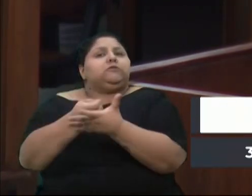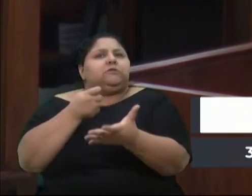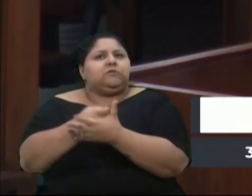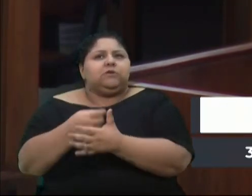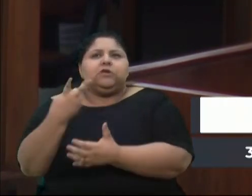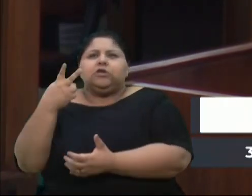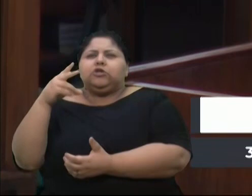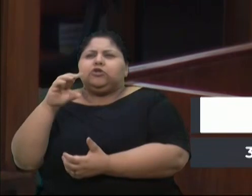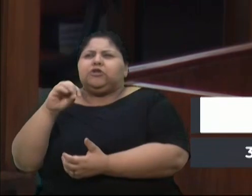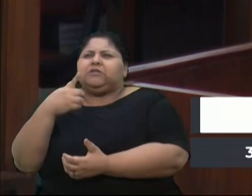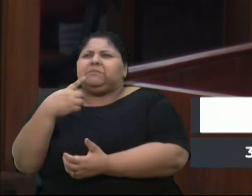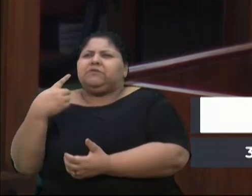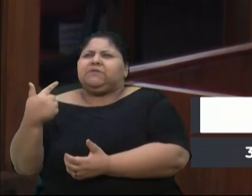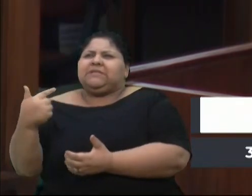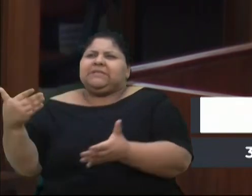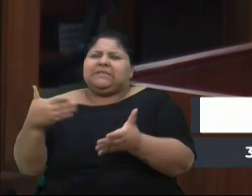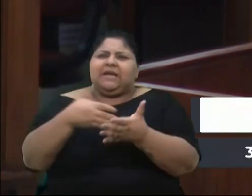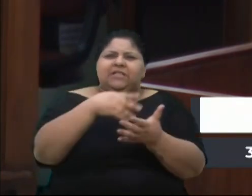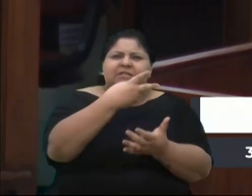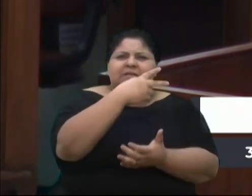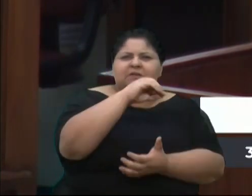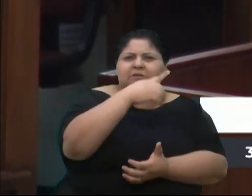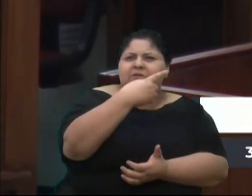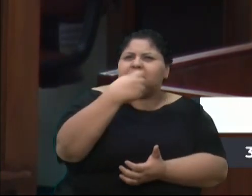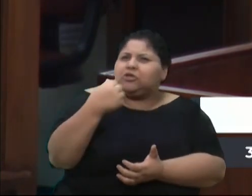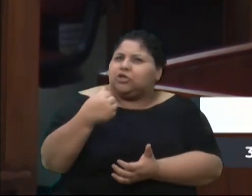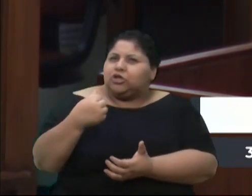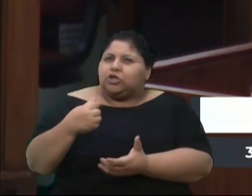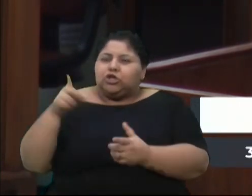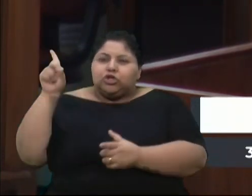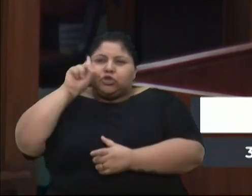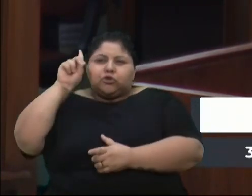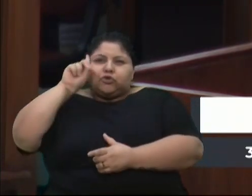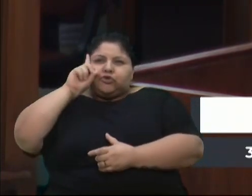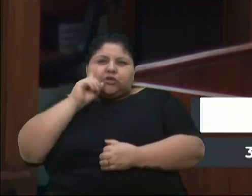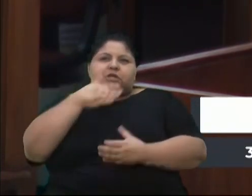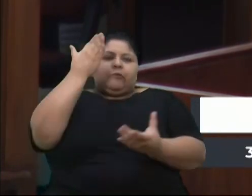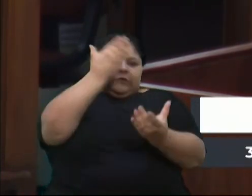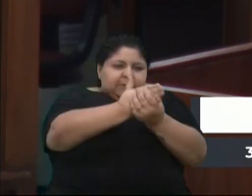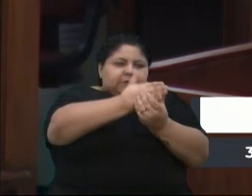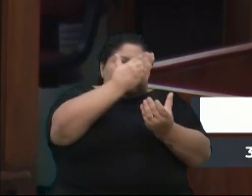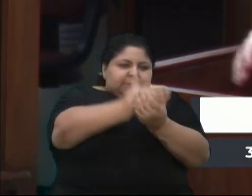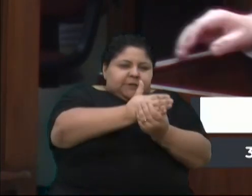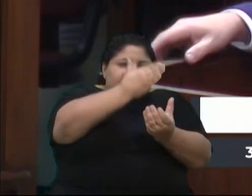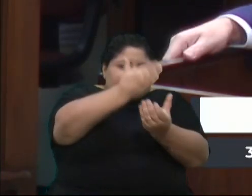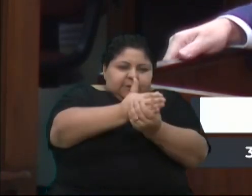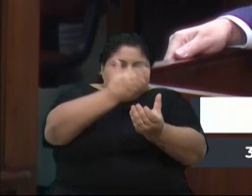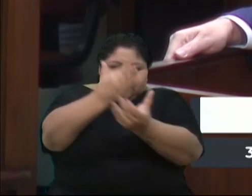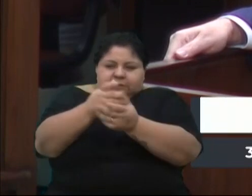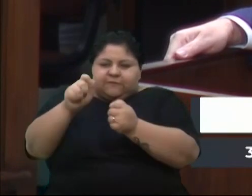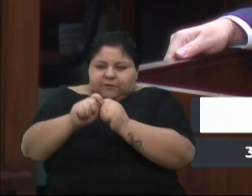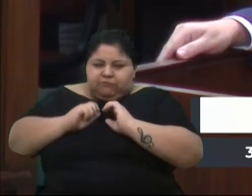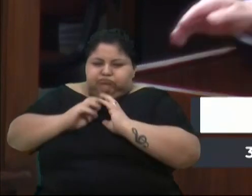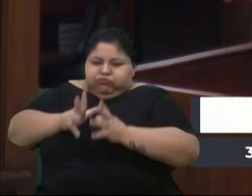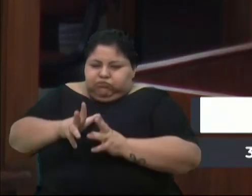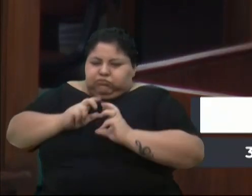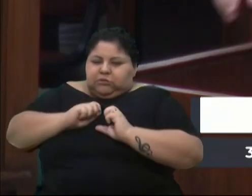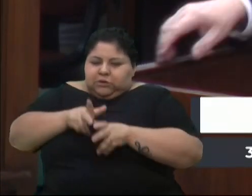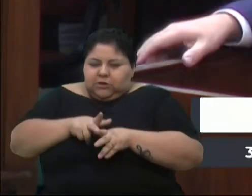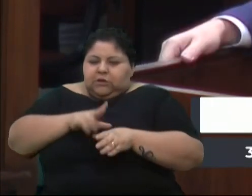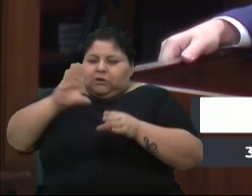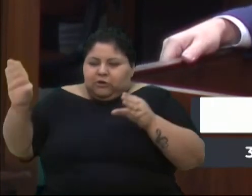2017 a 2019, praticamente todo dia entrando com ações, porque volta e meia vinham outras ações de reintegração de